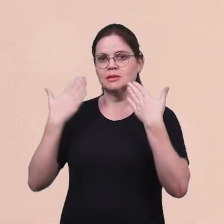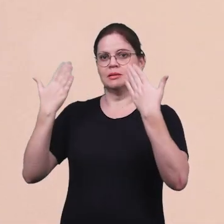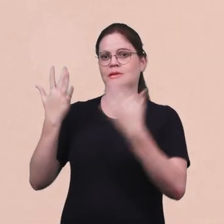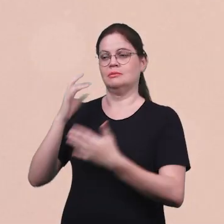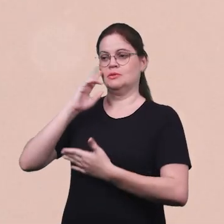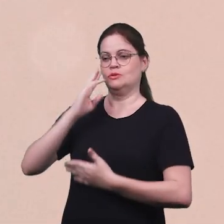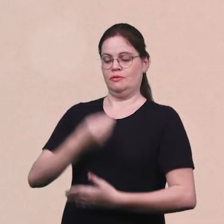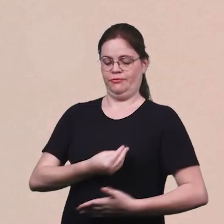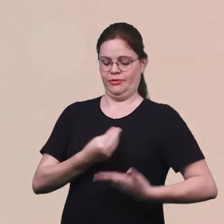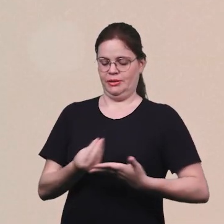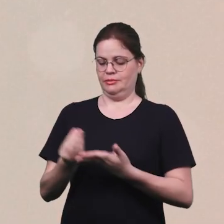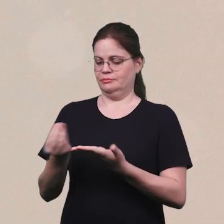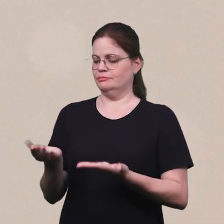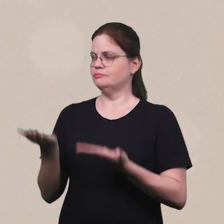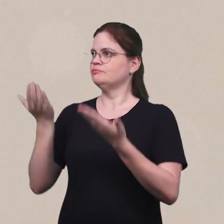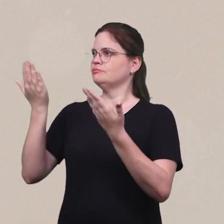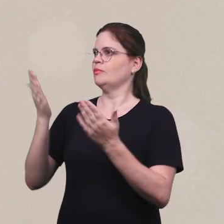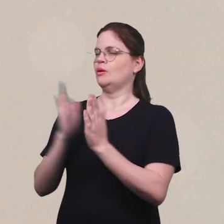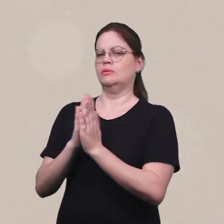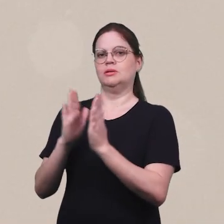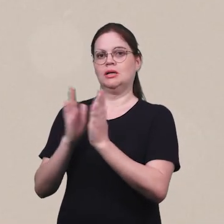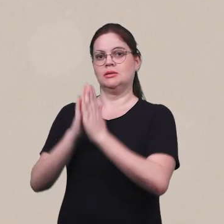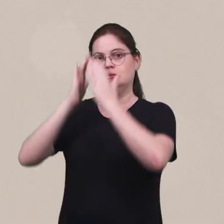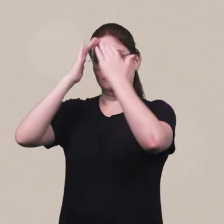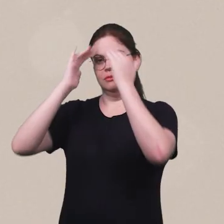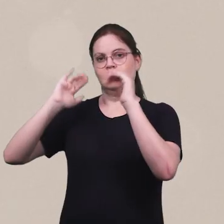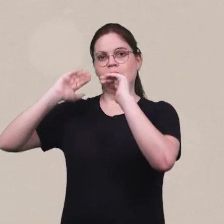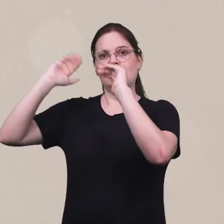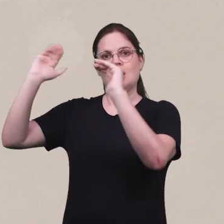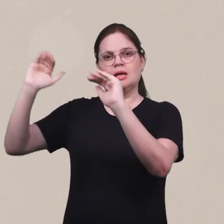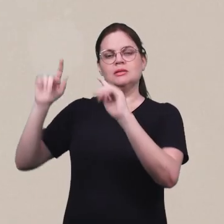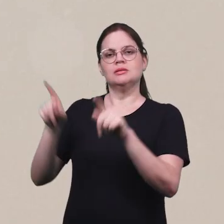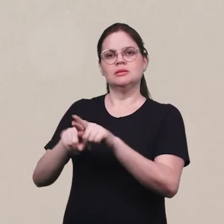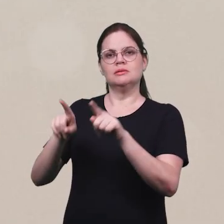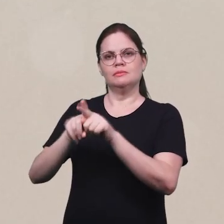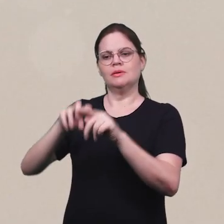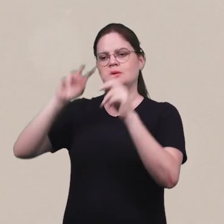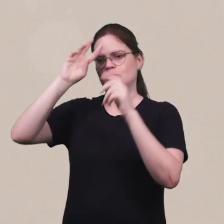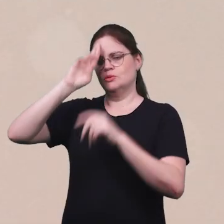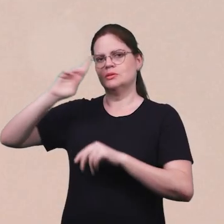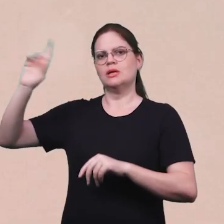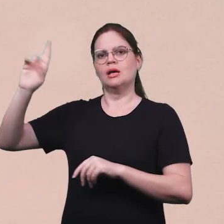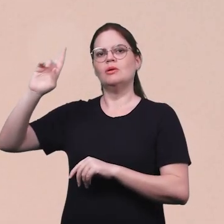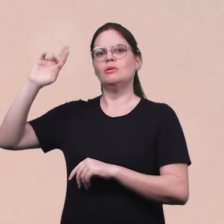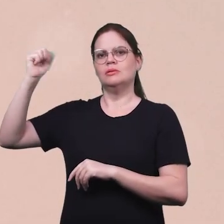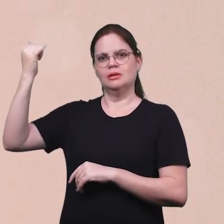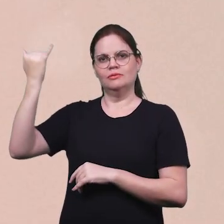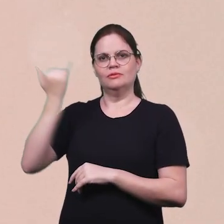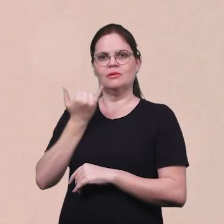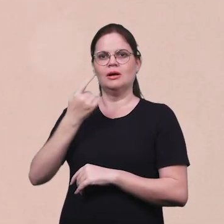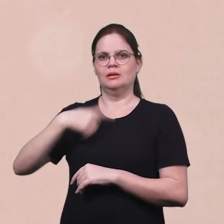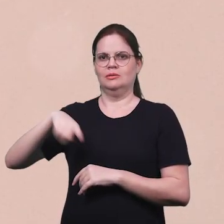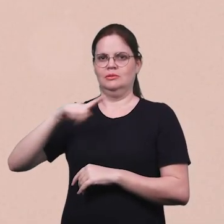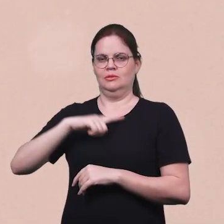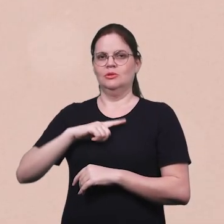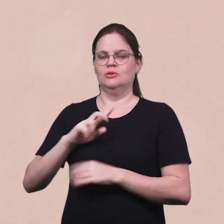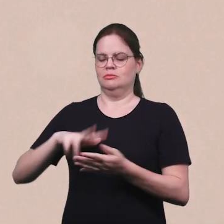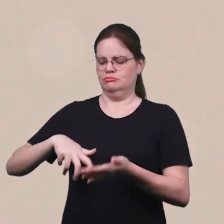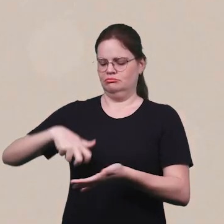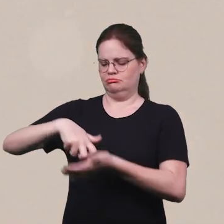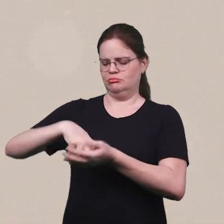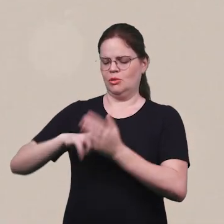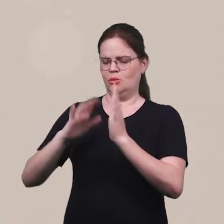Senhor e obedecemos, o Senhor tem ouvido as nossas orações. É o joelho